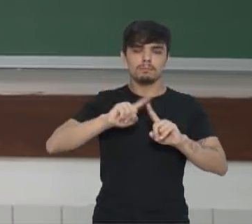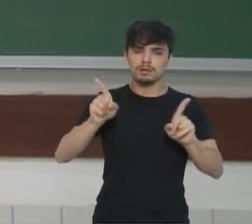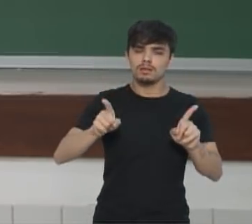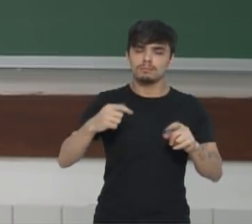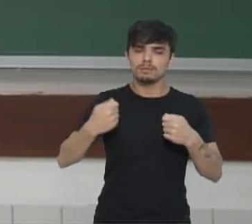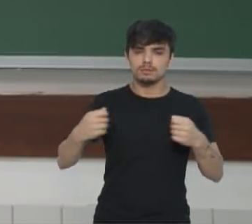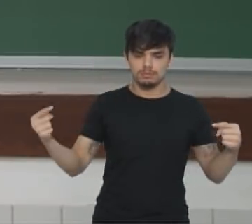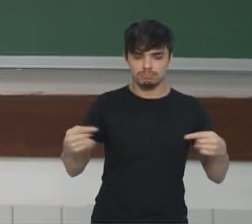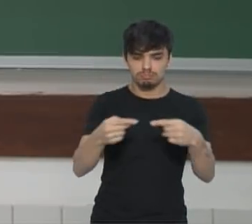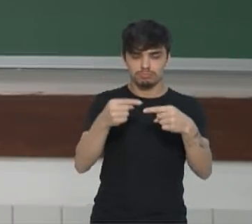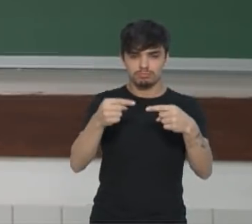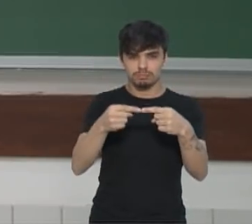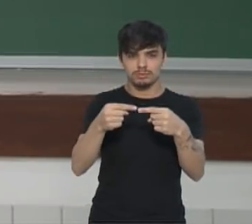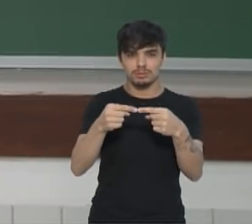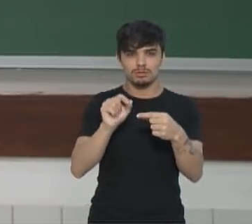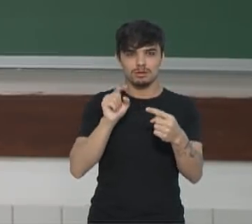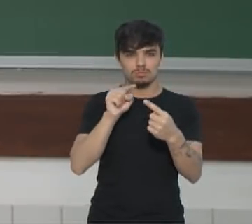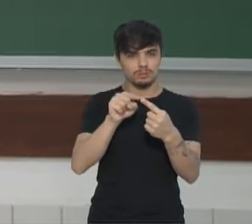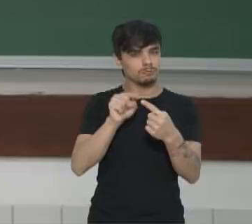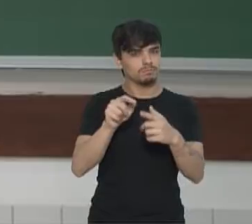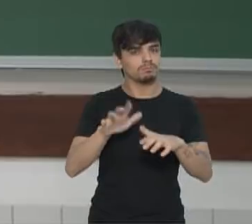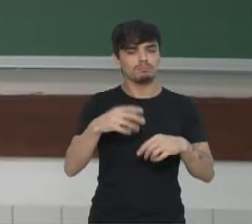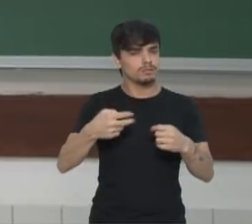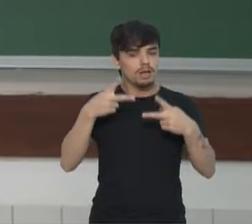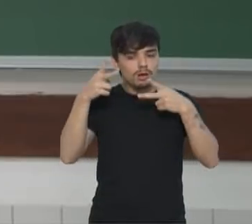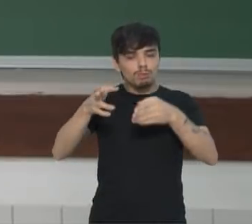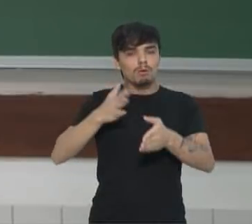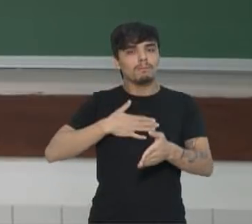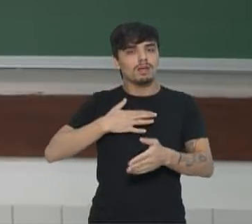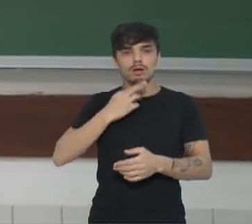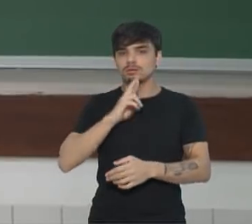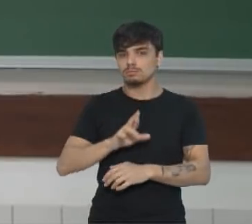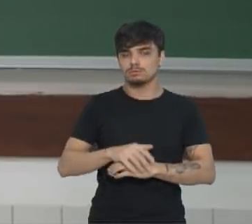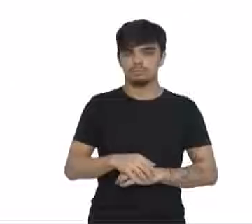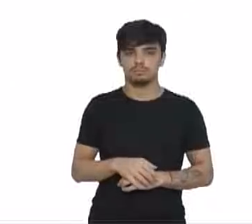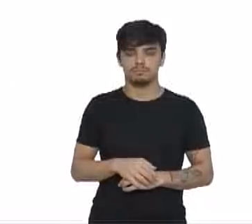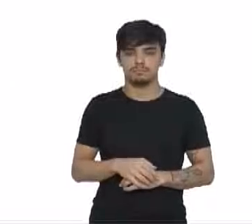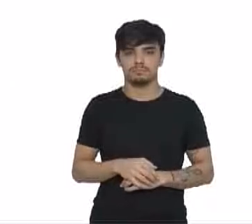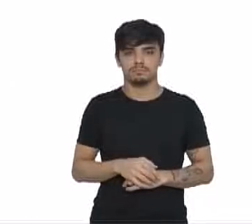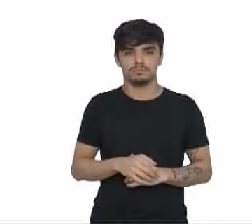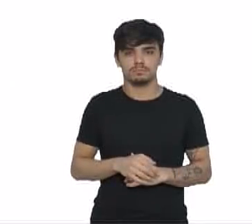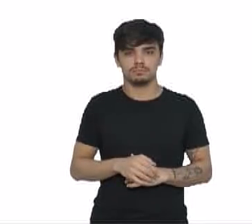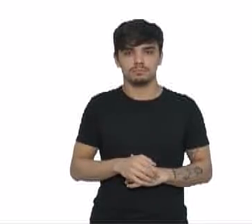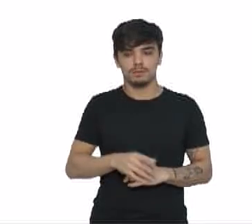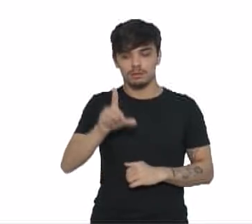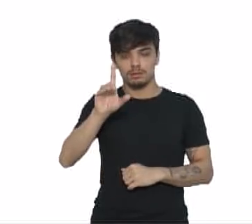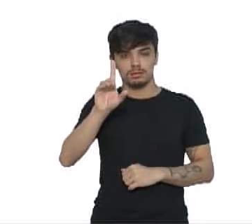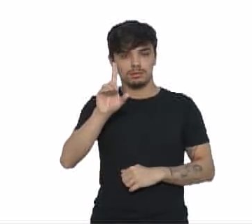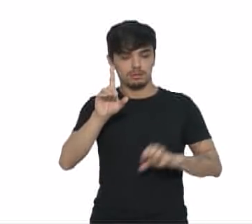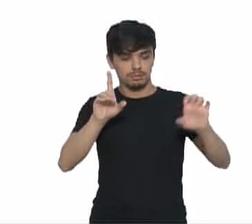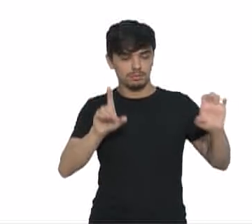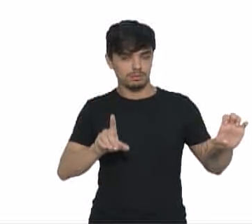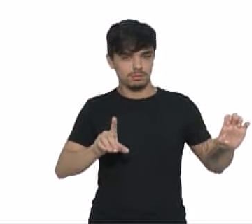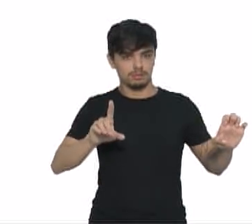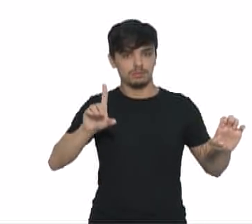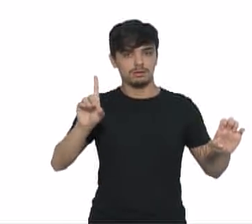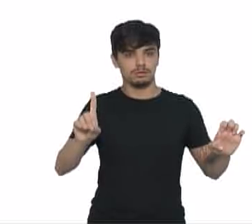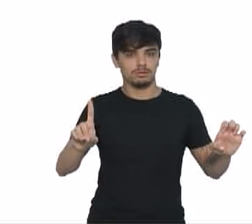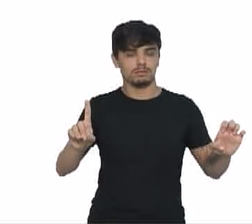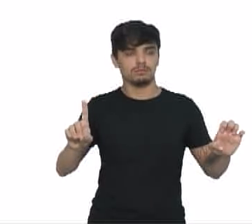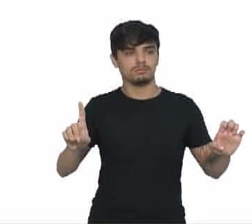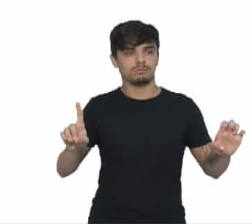que chegar, não precisa estar exatamente igual à minha sugestão. Então, os partidos de esquerda, os jacobinos e